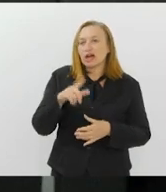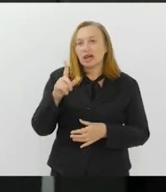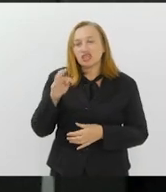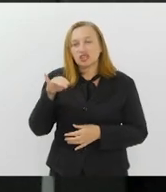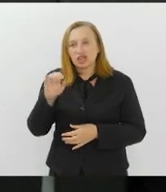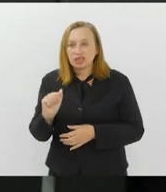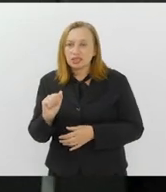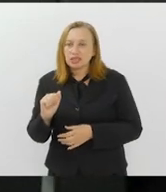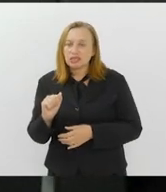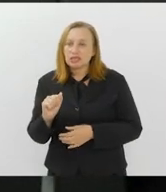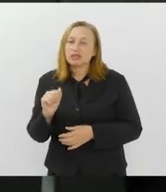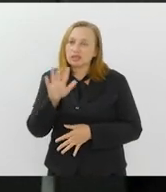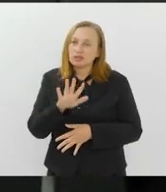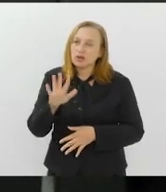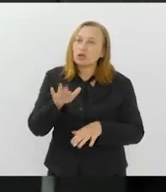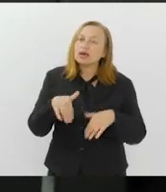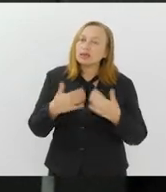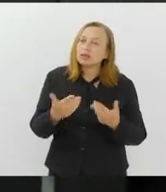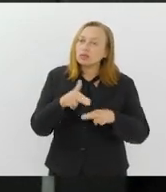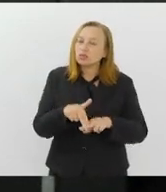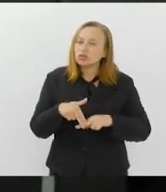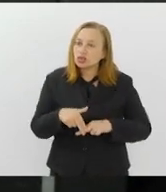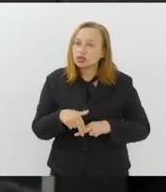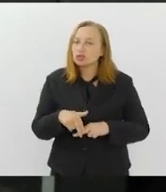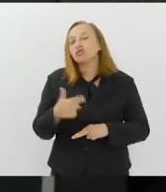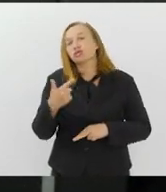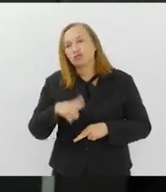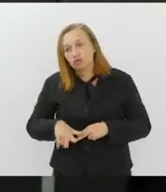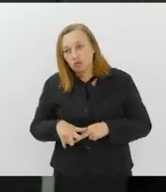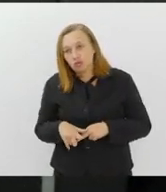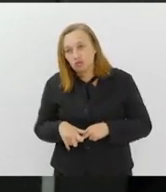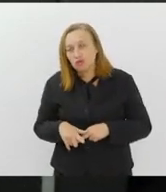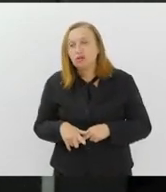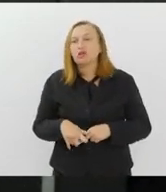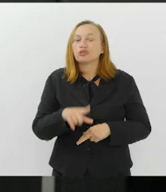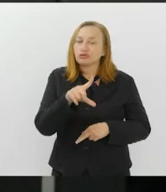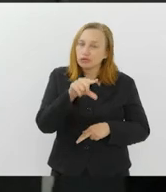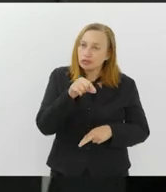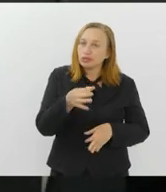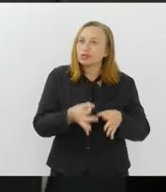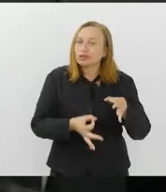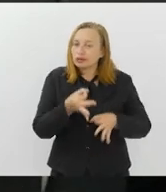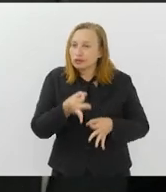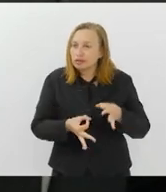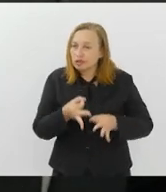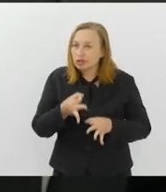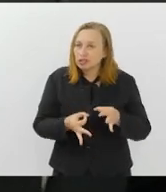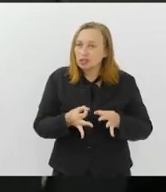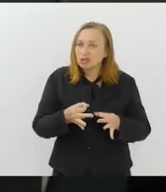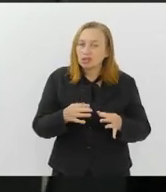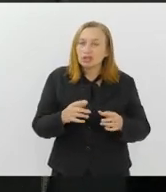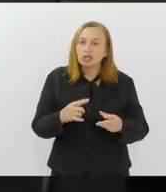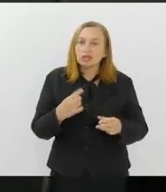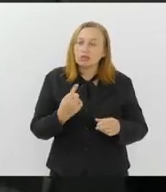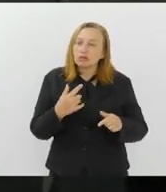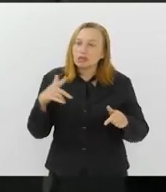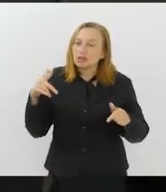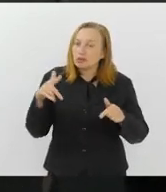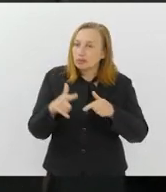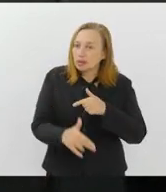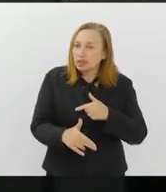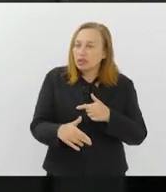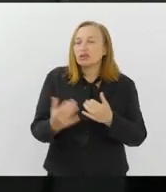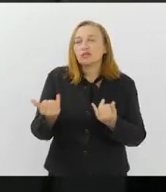Saúde Suplementar. Então, é em razão disso, mais uma vez, de uma decisão da Justiça, em que impossibilita a agência de ter acesso à